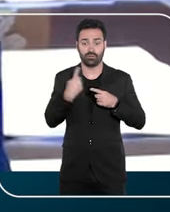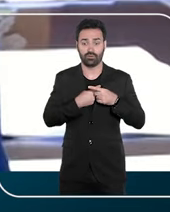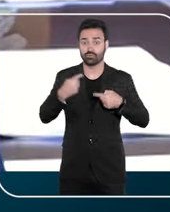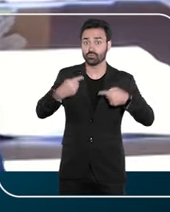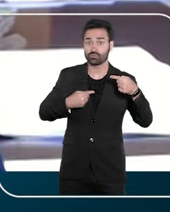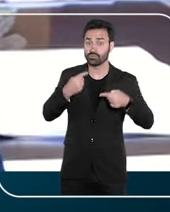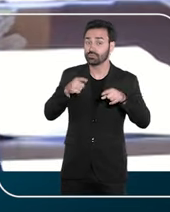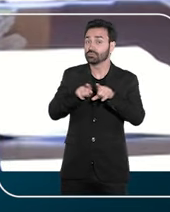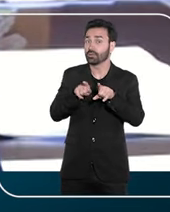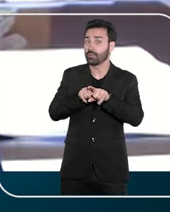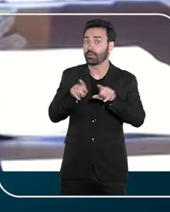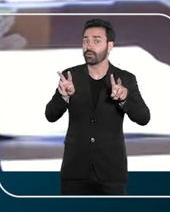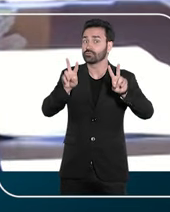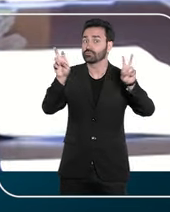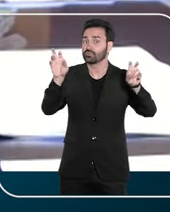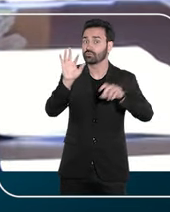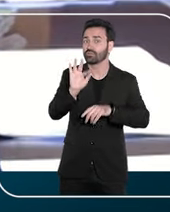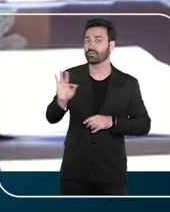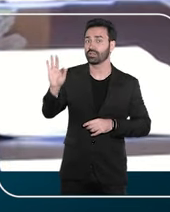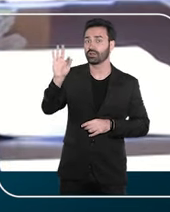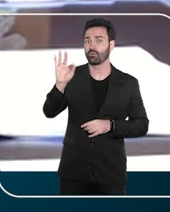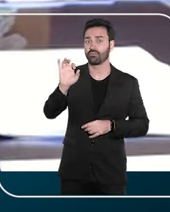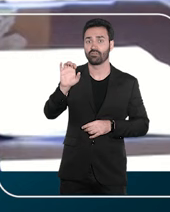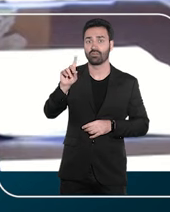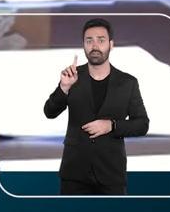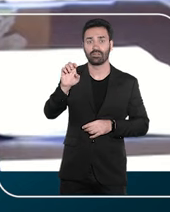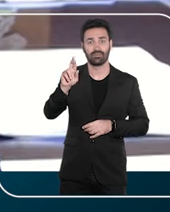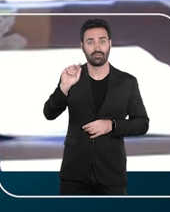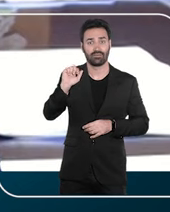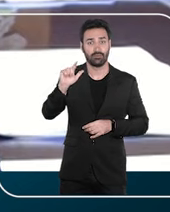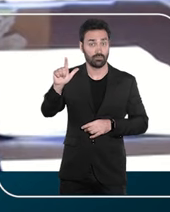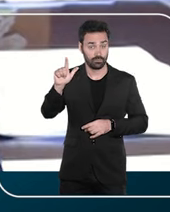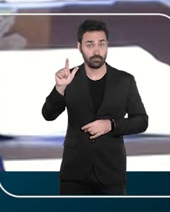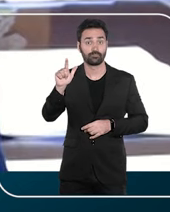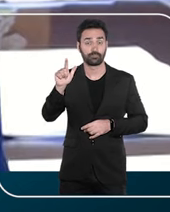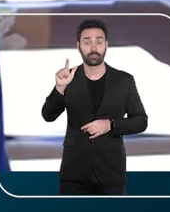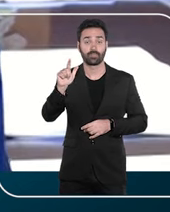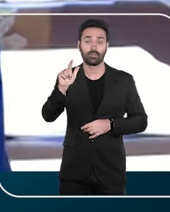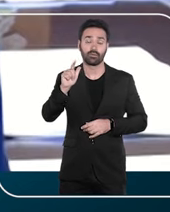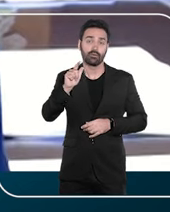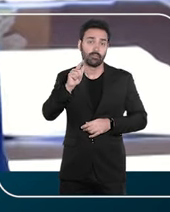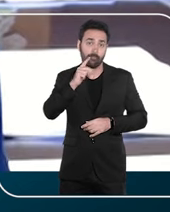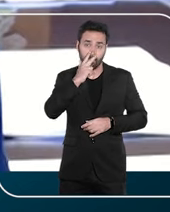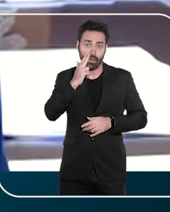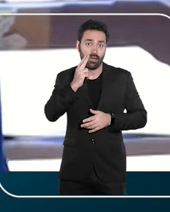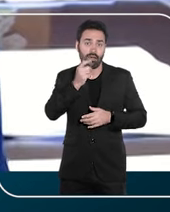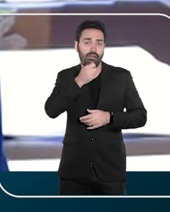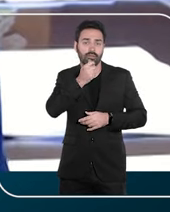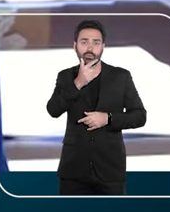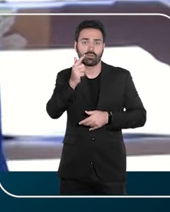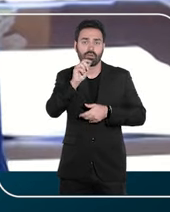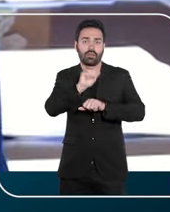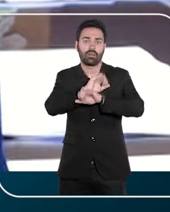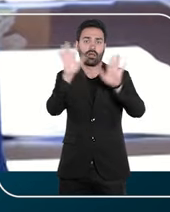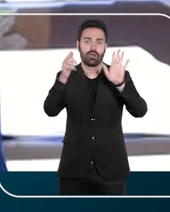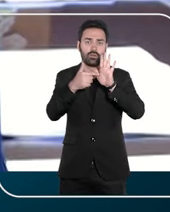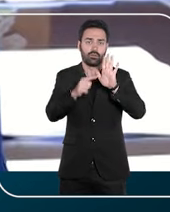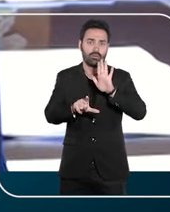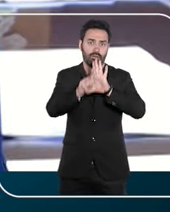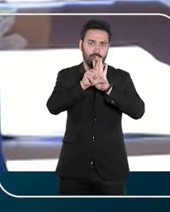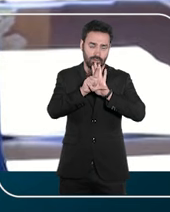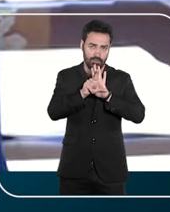suma importância a ser definido. O legislador precisa definir isto, porque não é mais